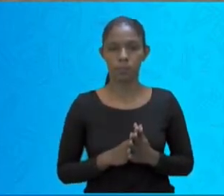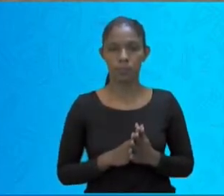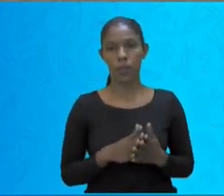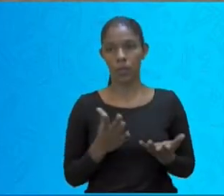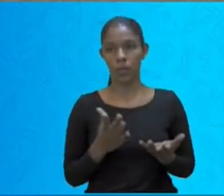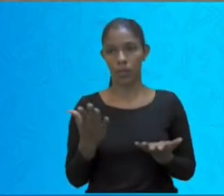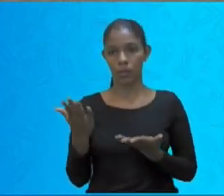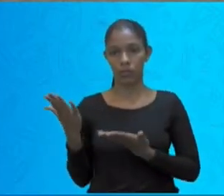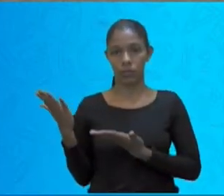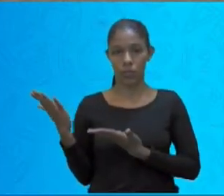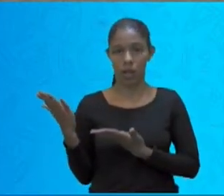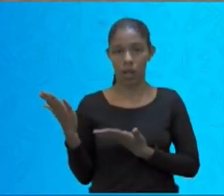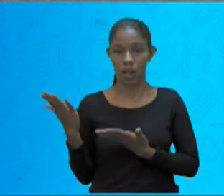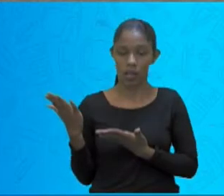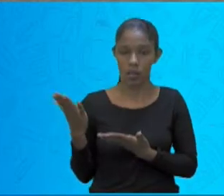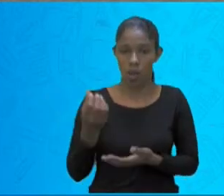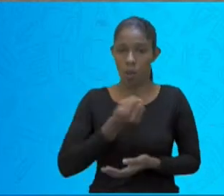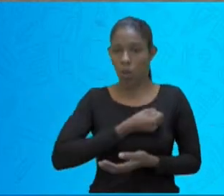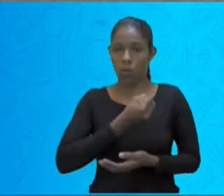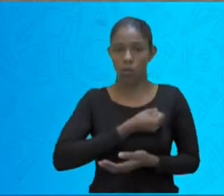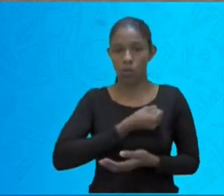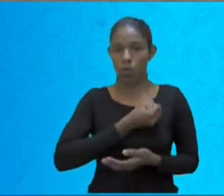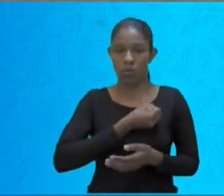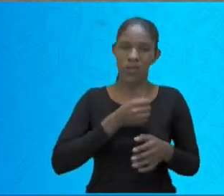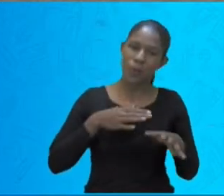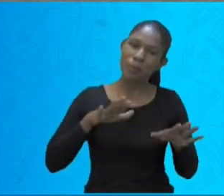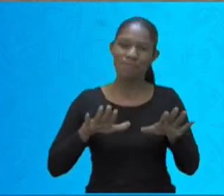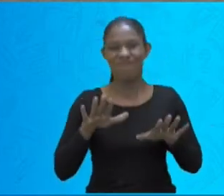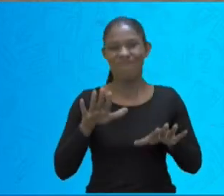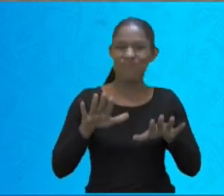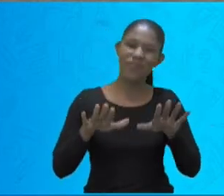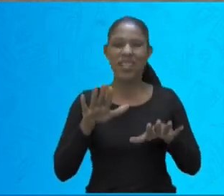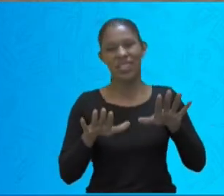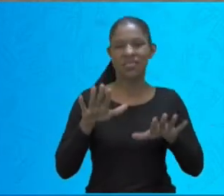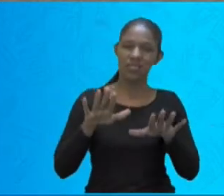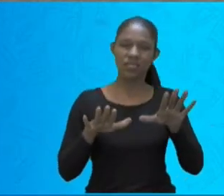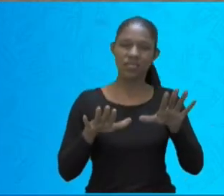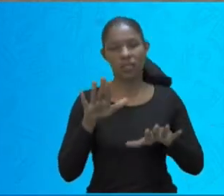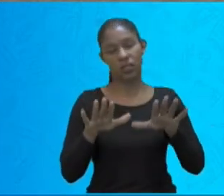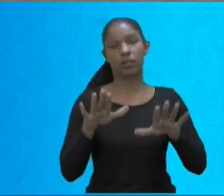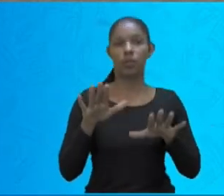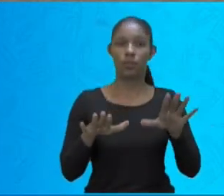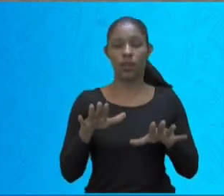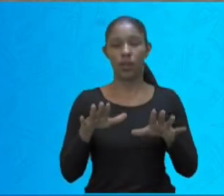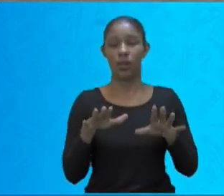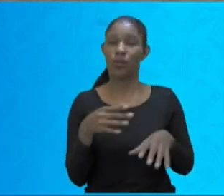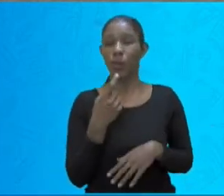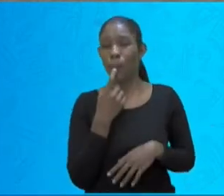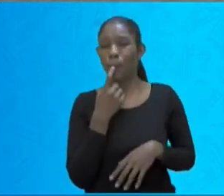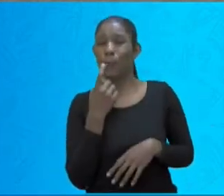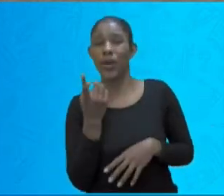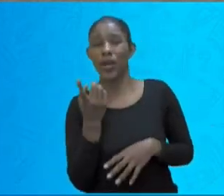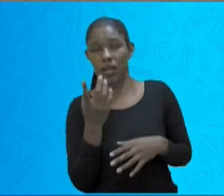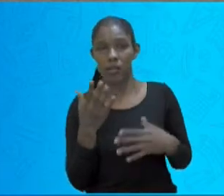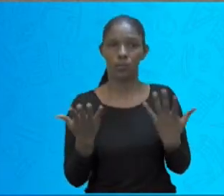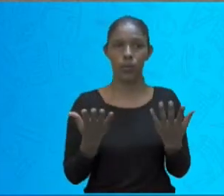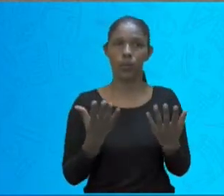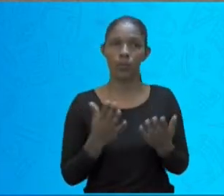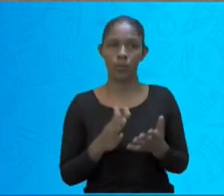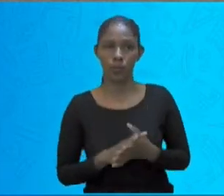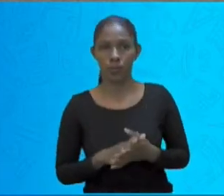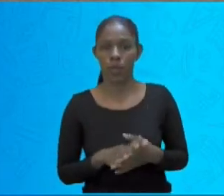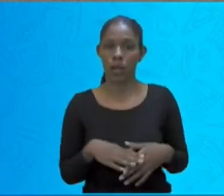esse pode ser aproximado, né, esse número da raiz quadrada de 2 pode ser aproximado da seguinte forma: